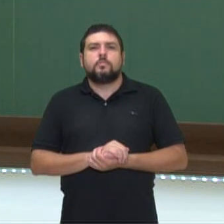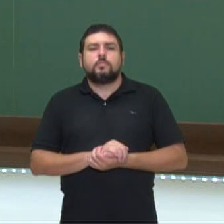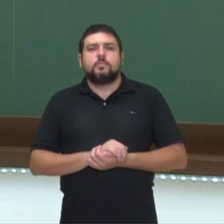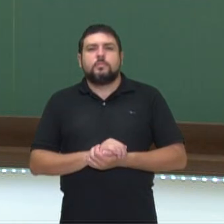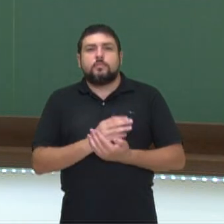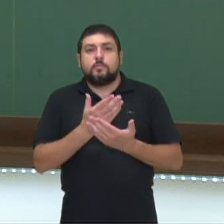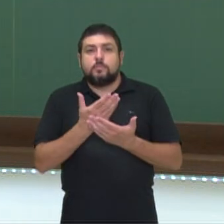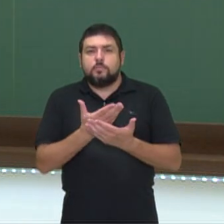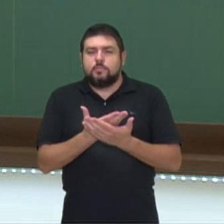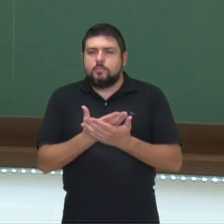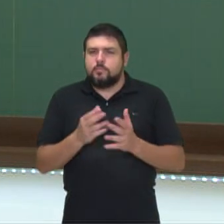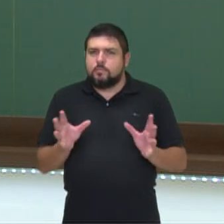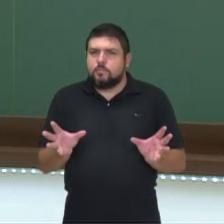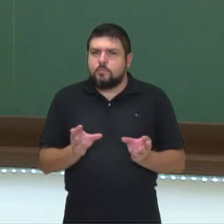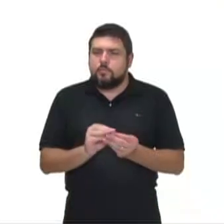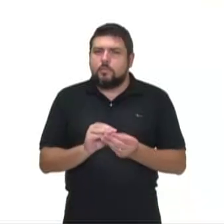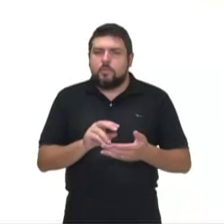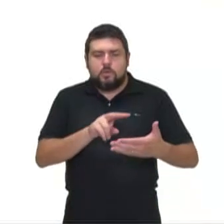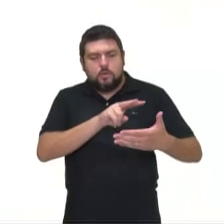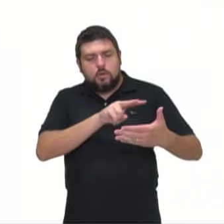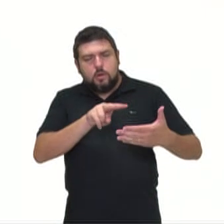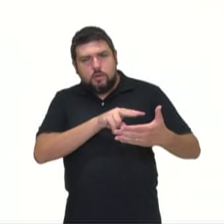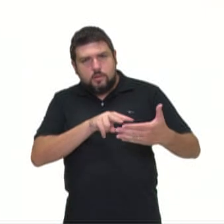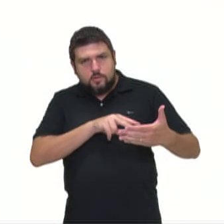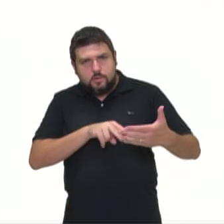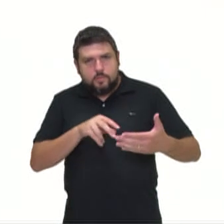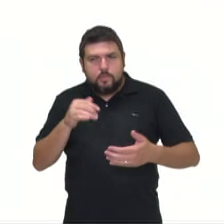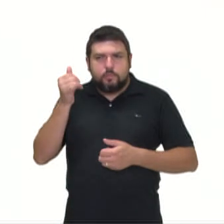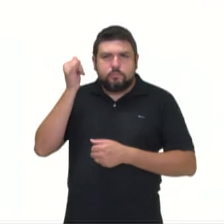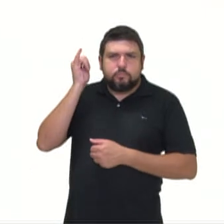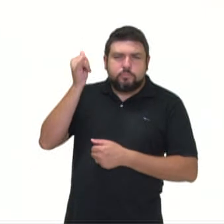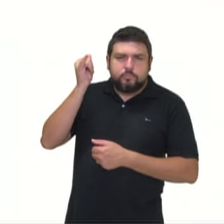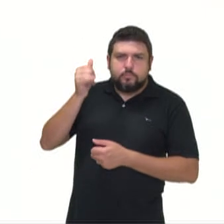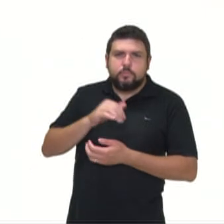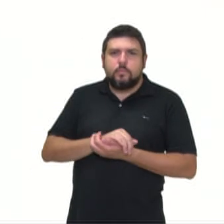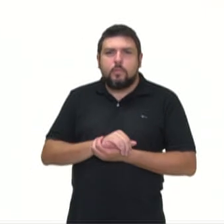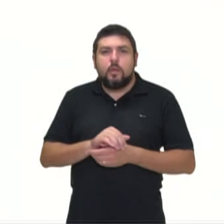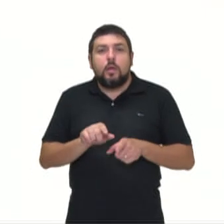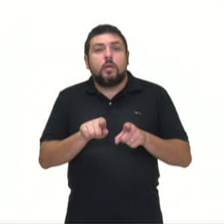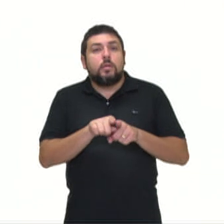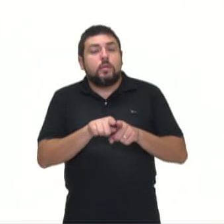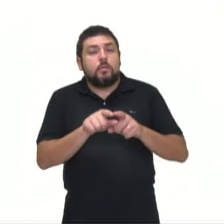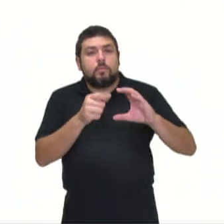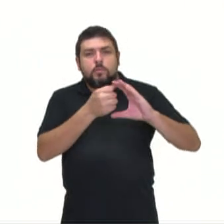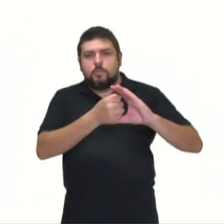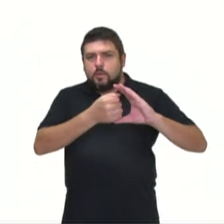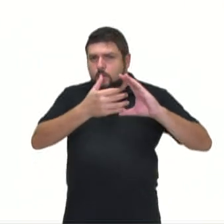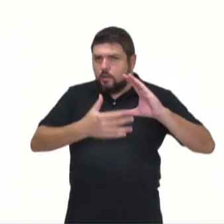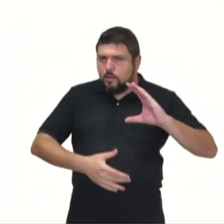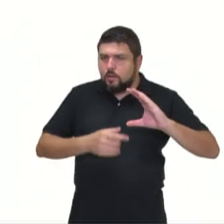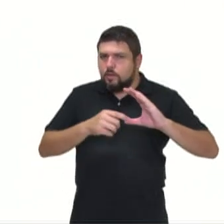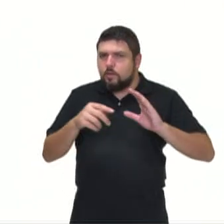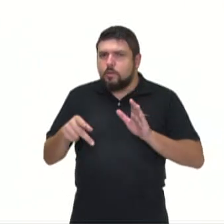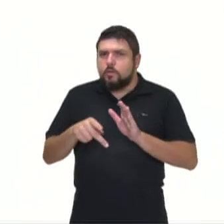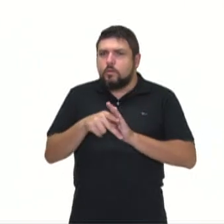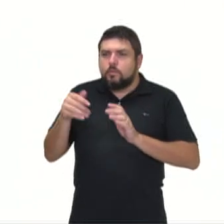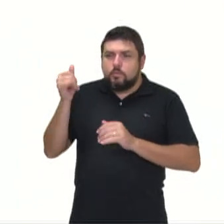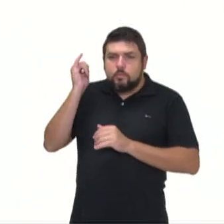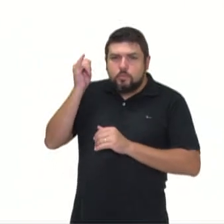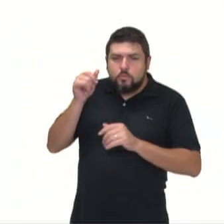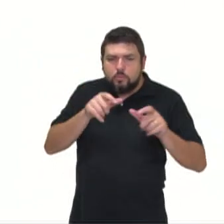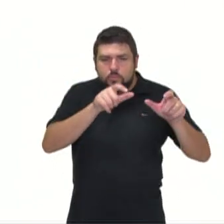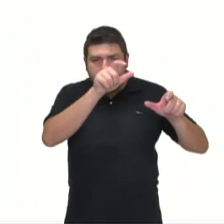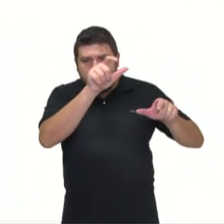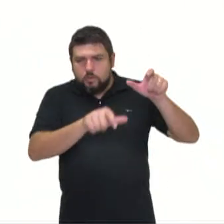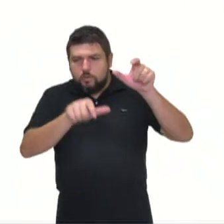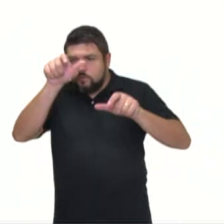hoje, realizamos a leitura de trecho de conto, reconhecemos características composicionais da narrativa como personagens